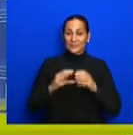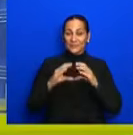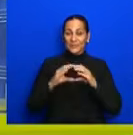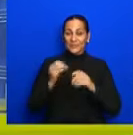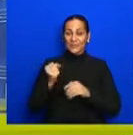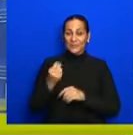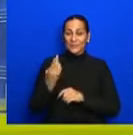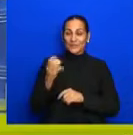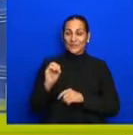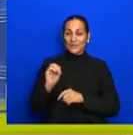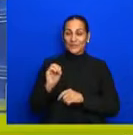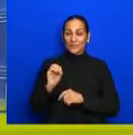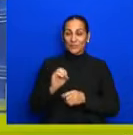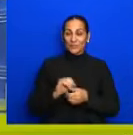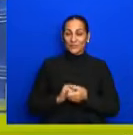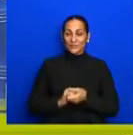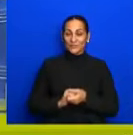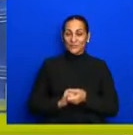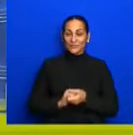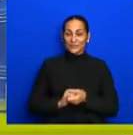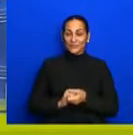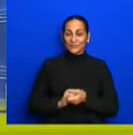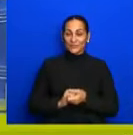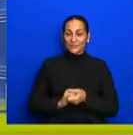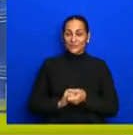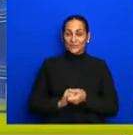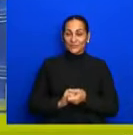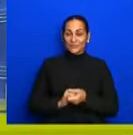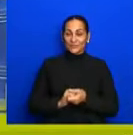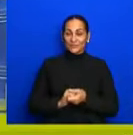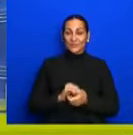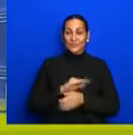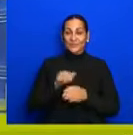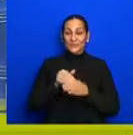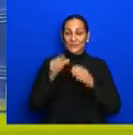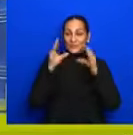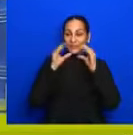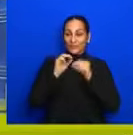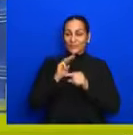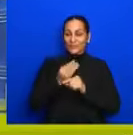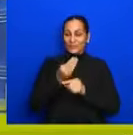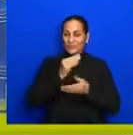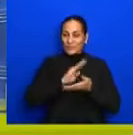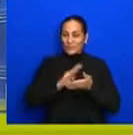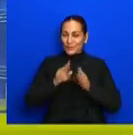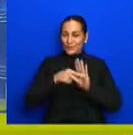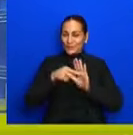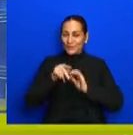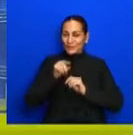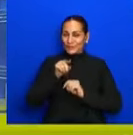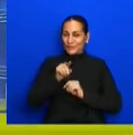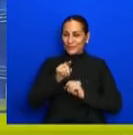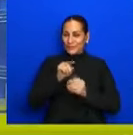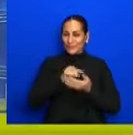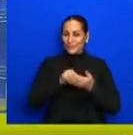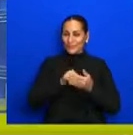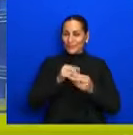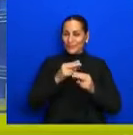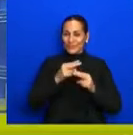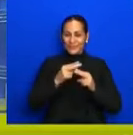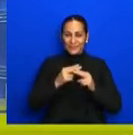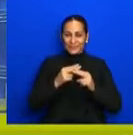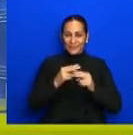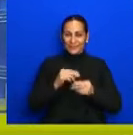Bola branca, número 20. Branca, 20. Todas as noites, milhões em prêmios para você nas